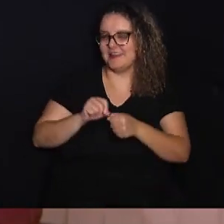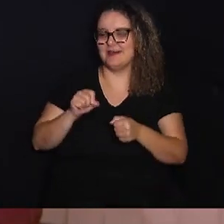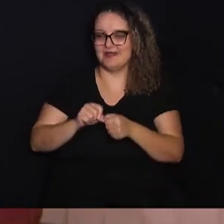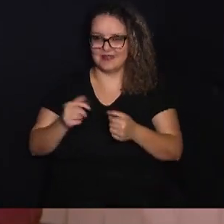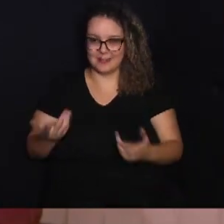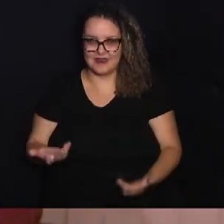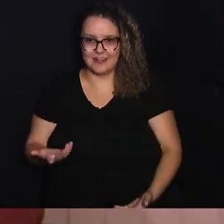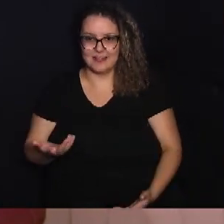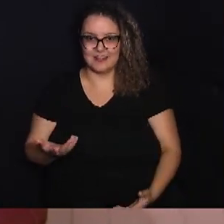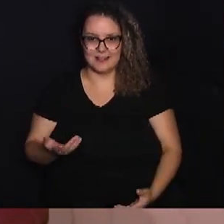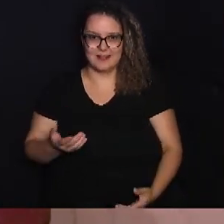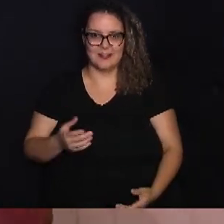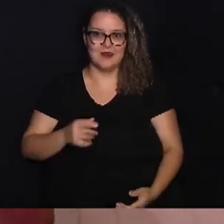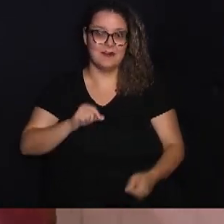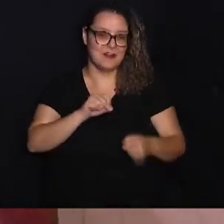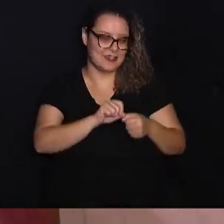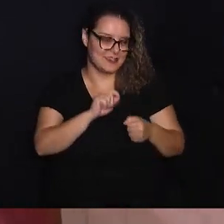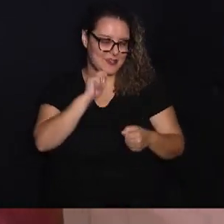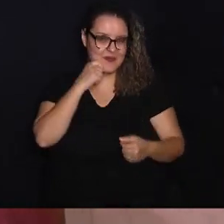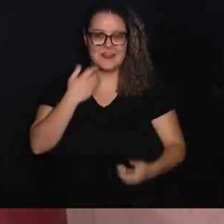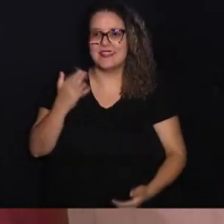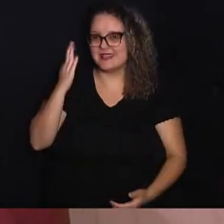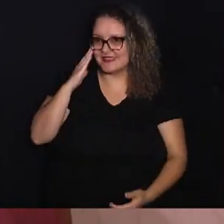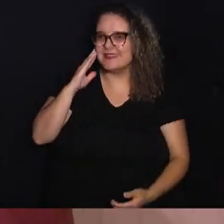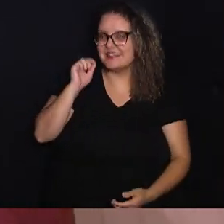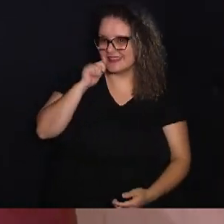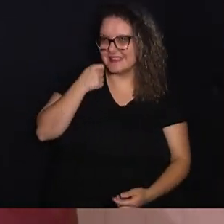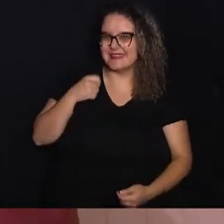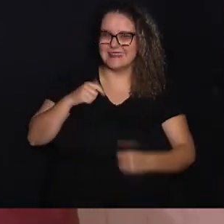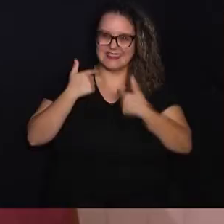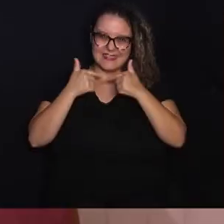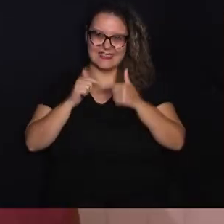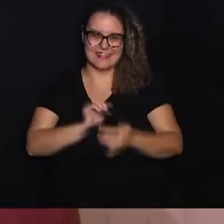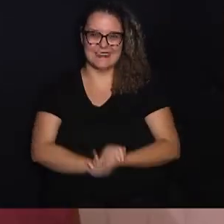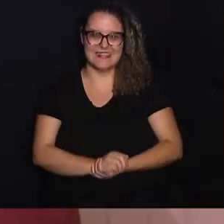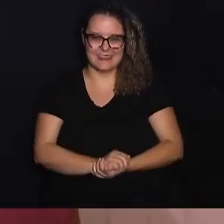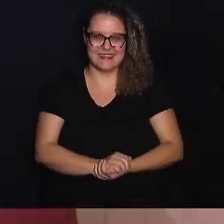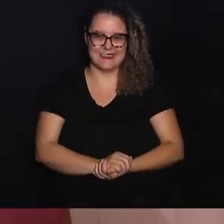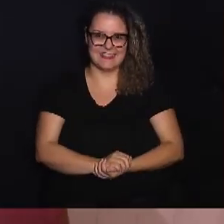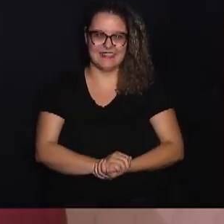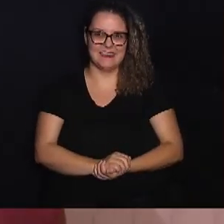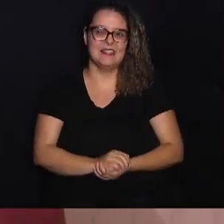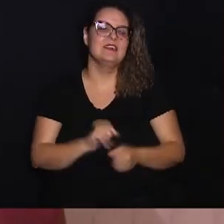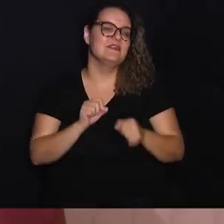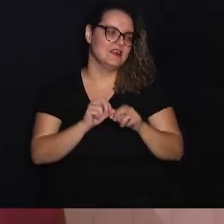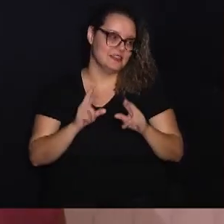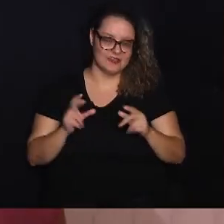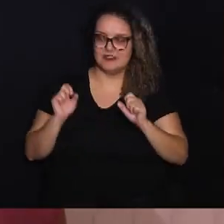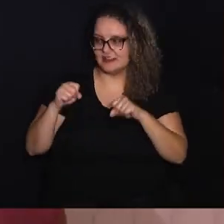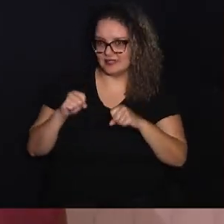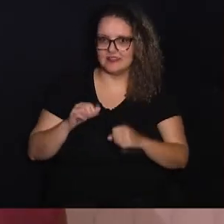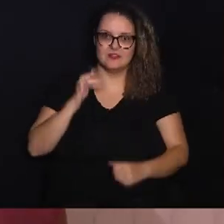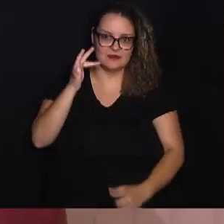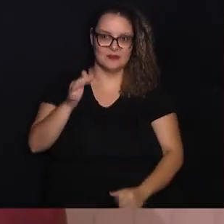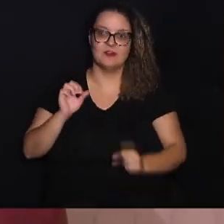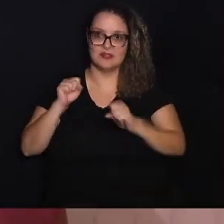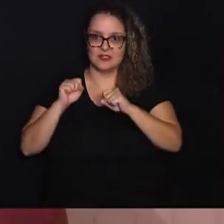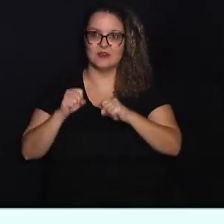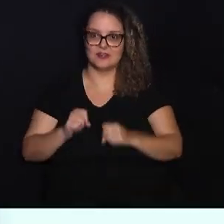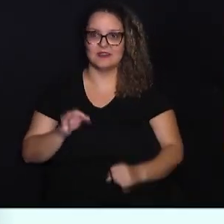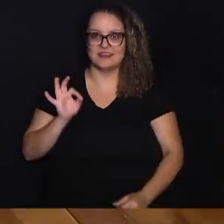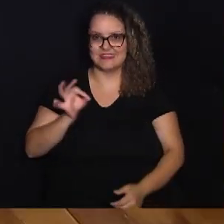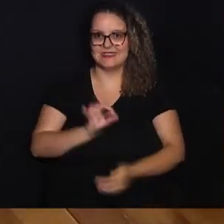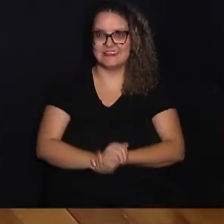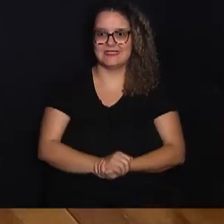E tudo Sabe isso... fazer um pãozinho. Sei fazer um pãozinho. Tudo isso faz uma diferença, então, lá na frente, né? Uhum, com